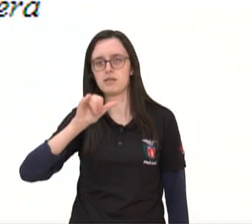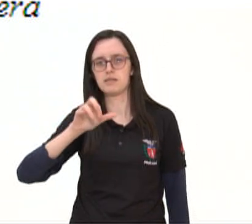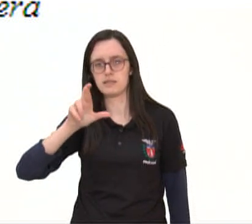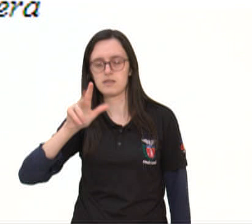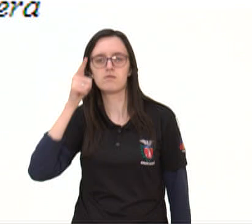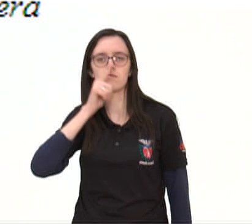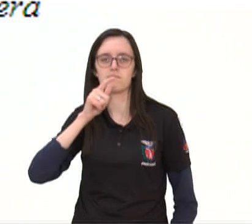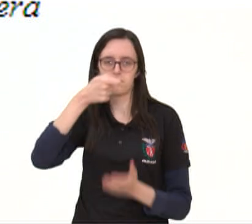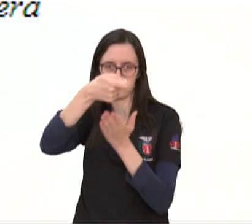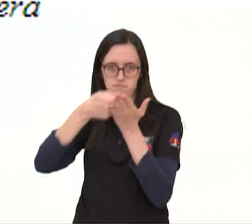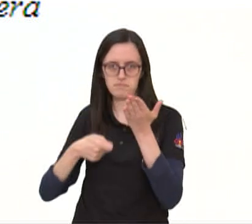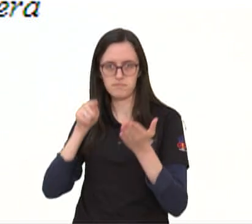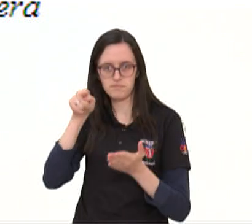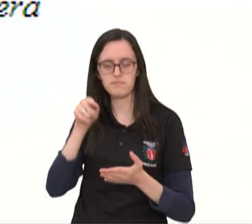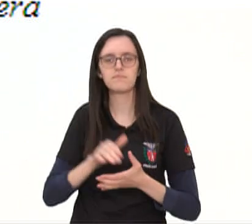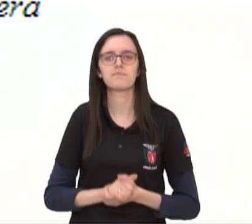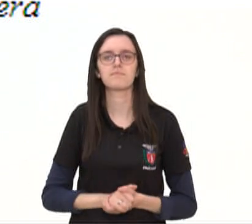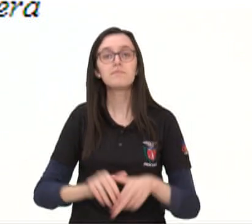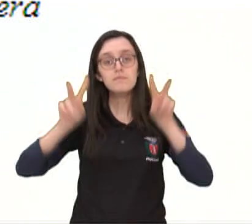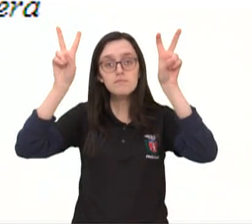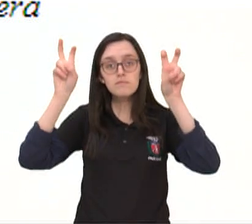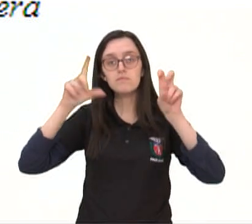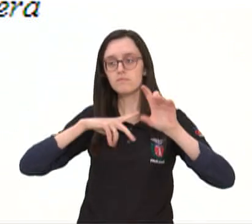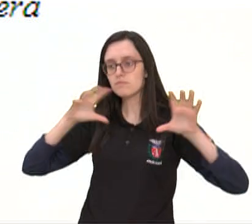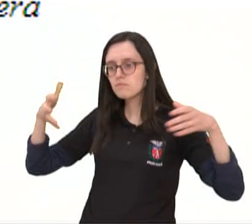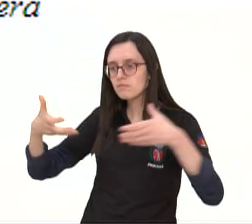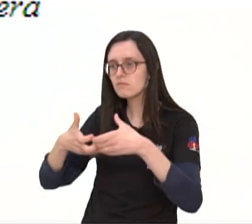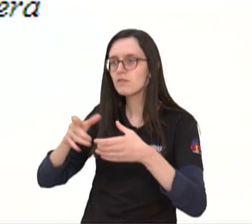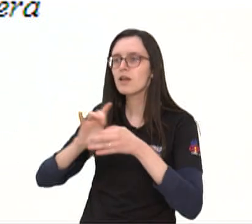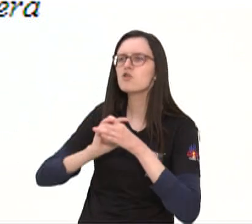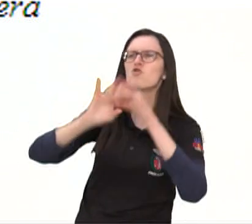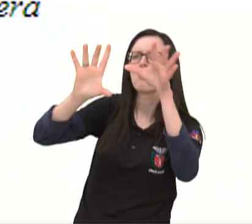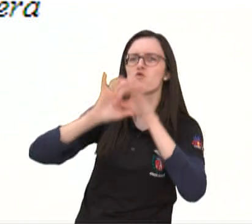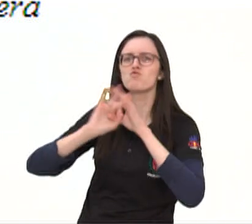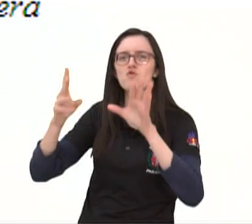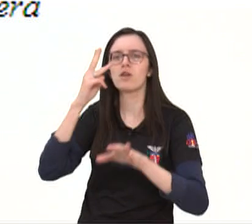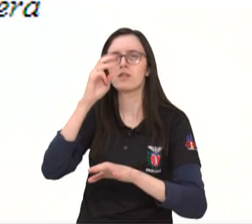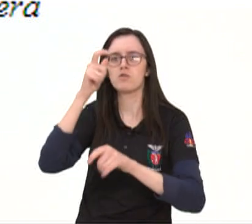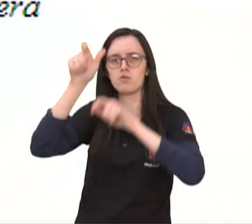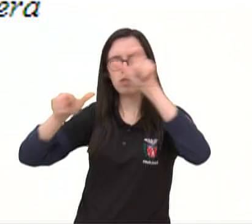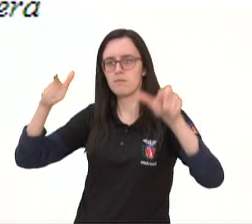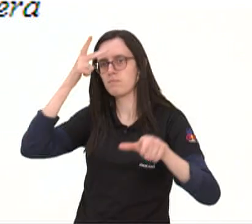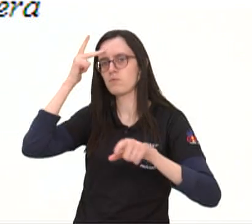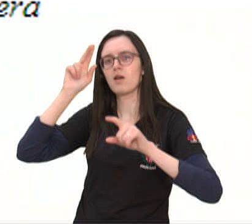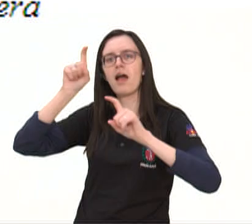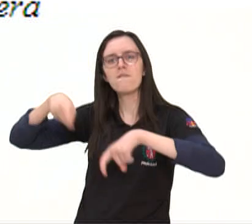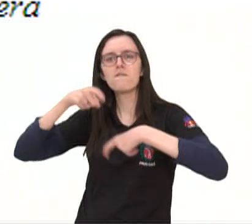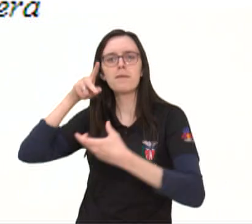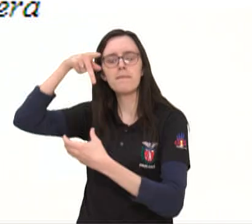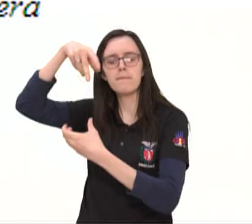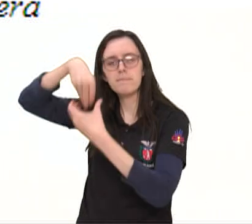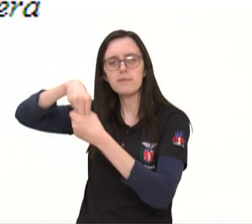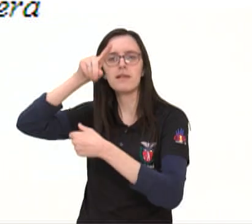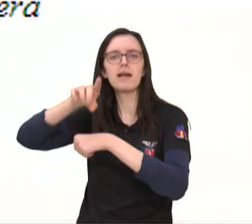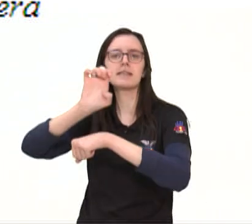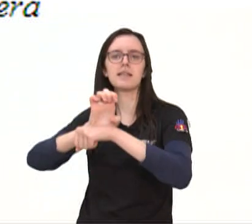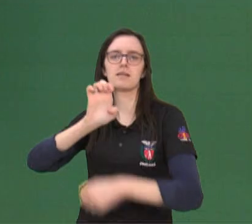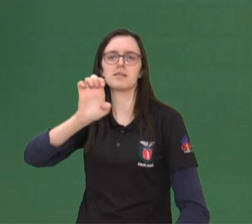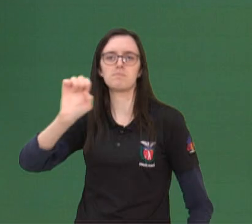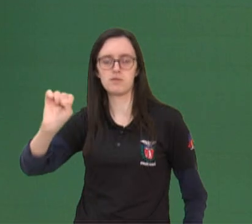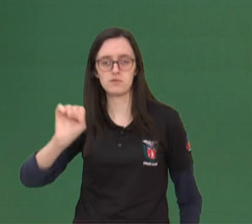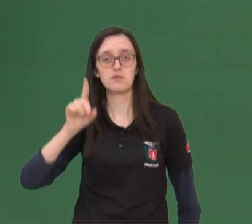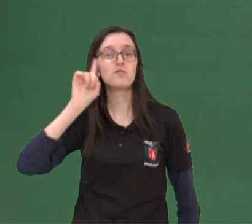quase escravidão. Operação libera 38 em fazenda do Espírito Santo, no Brasil, 24 de junho. Olha